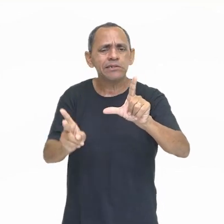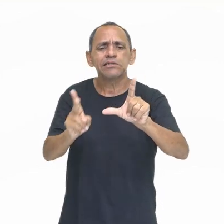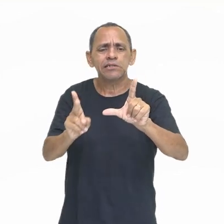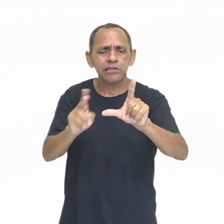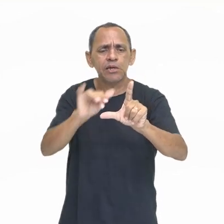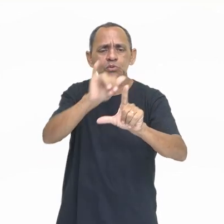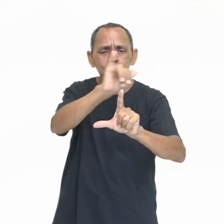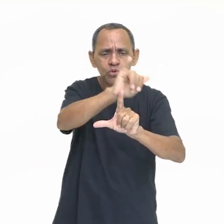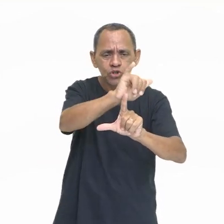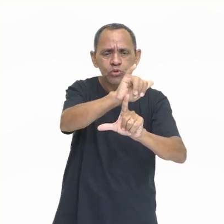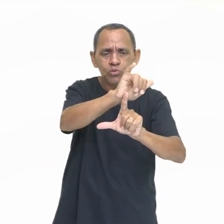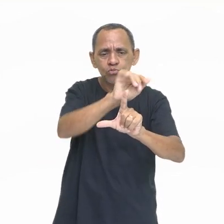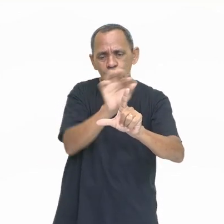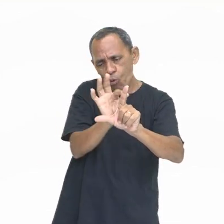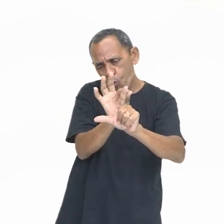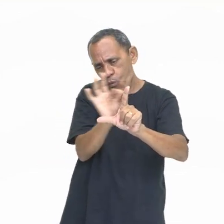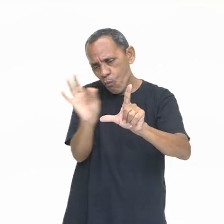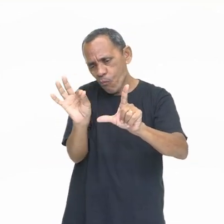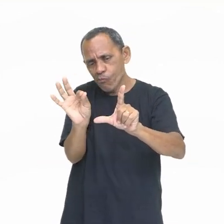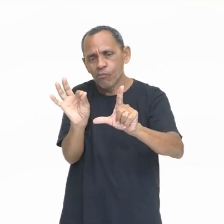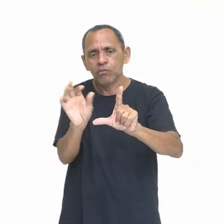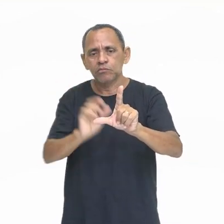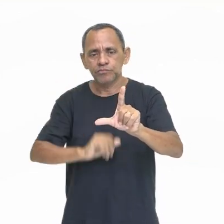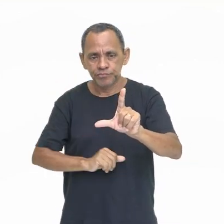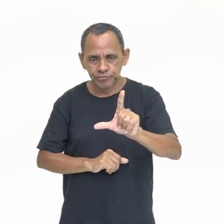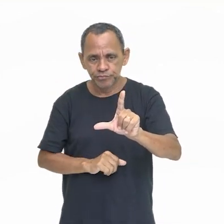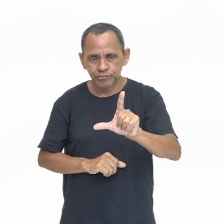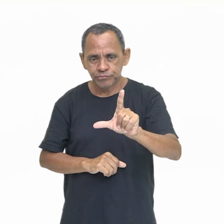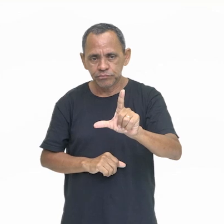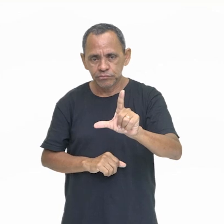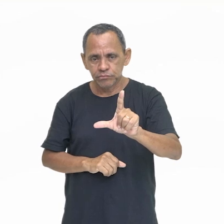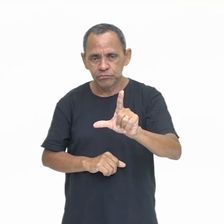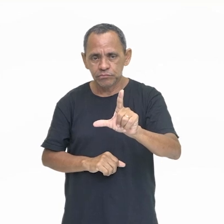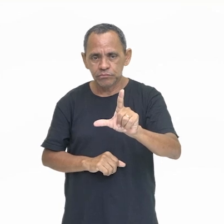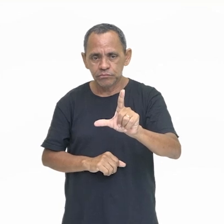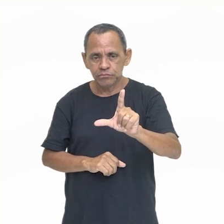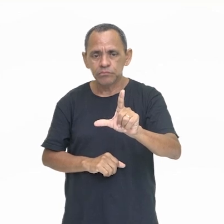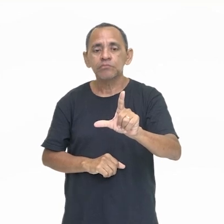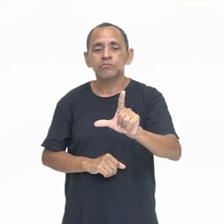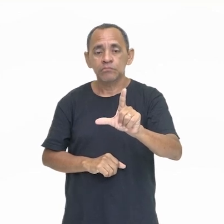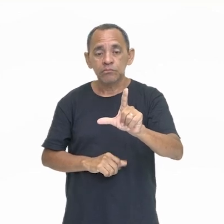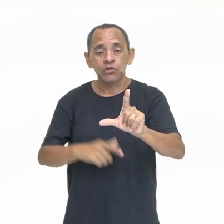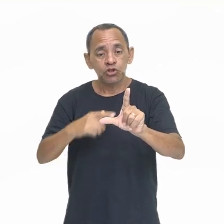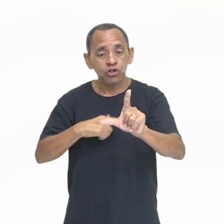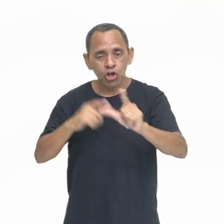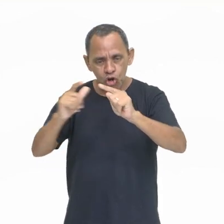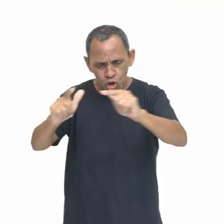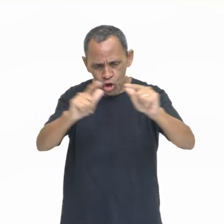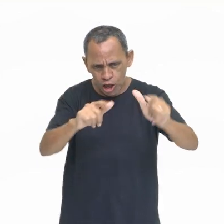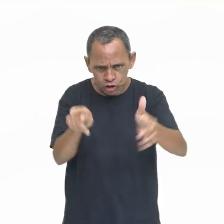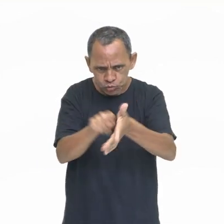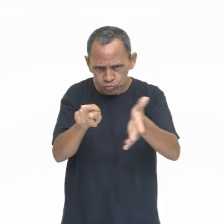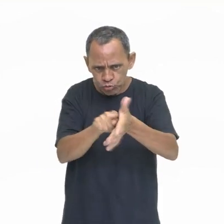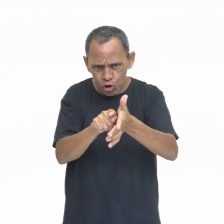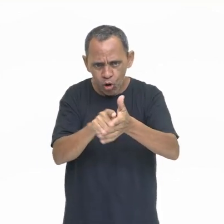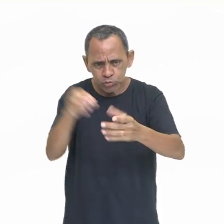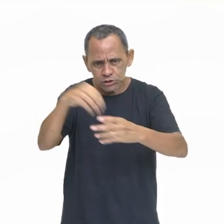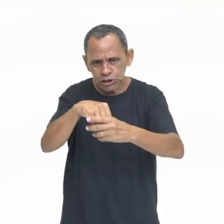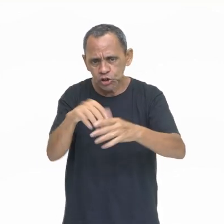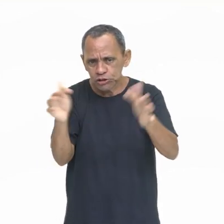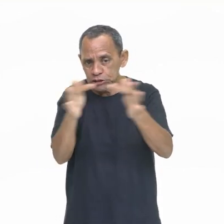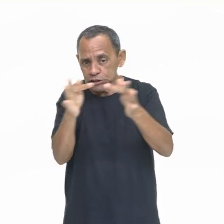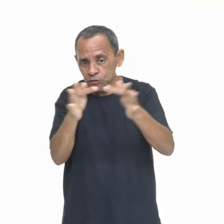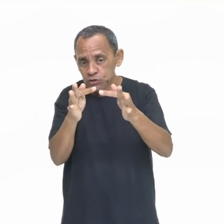y do vértice da parábola, certo? E aqui nós temos o nosso vértice, esse vértice ele tem as suas coordenadas, né? E